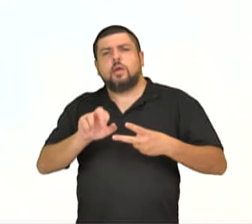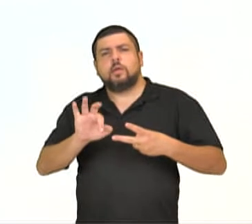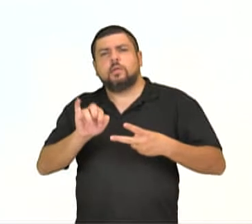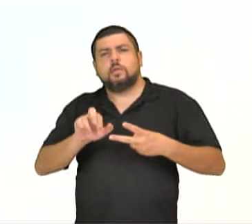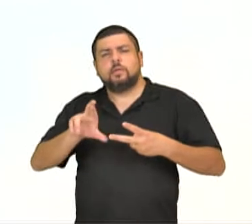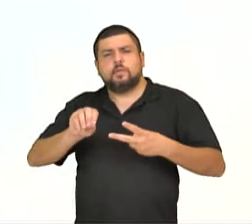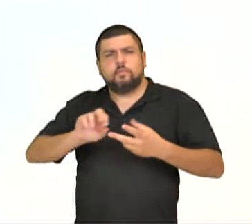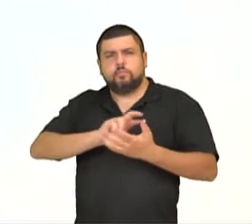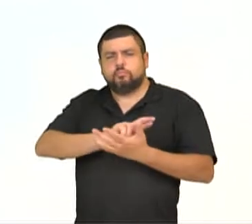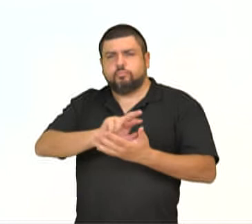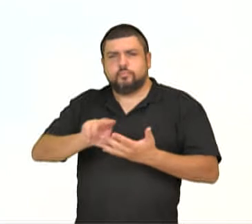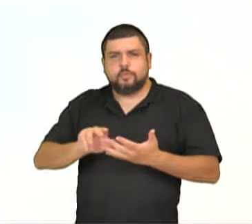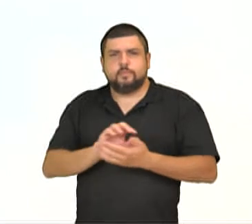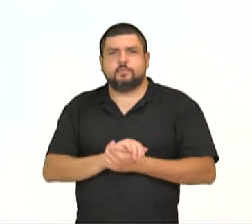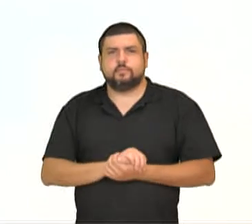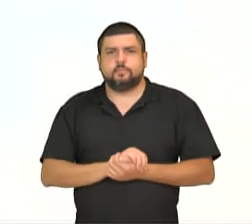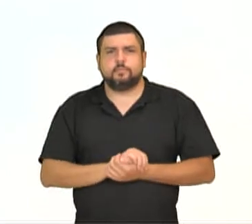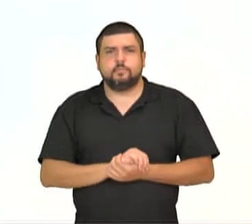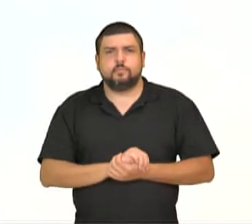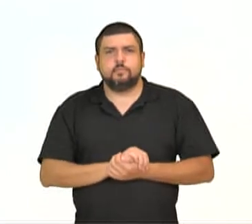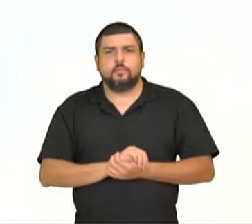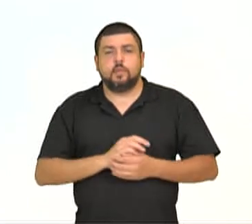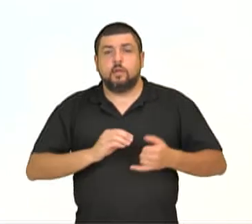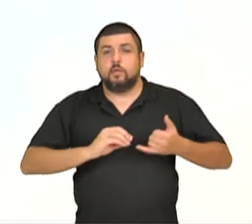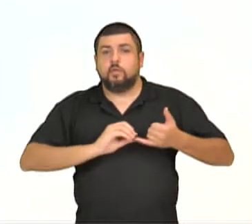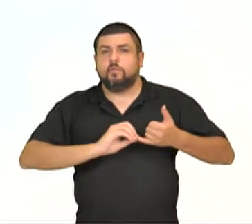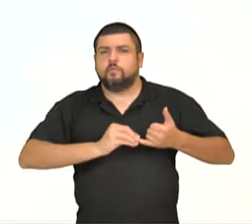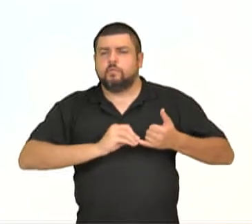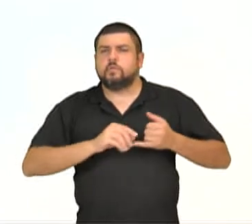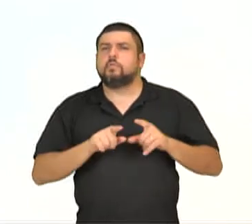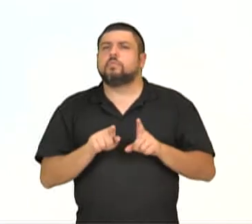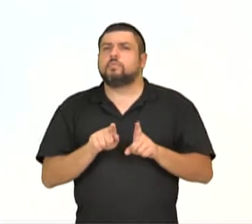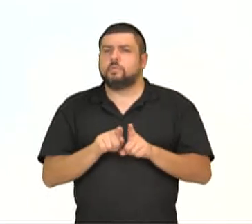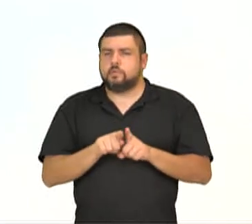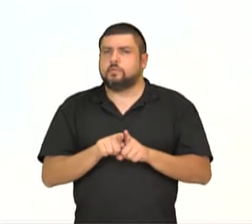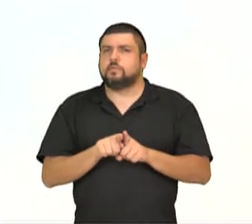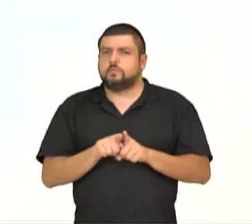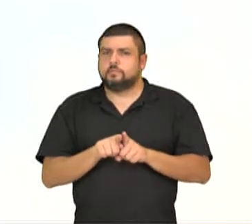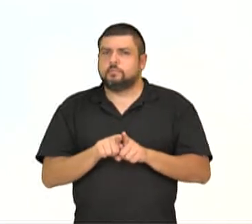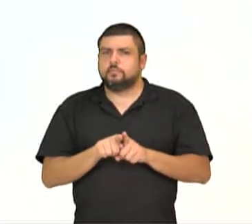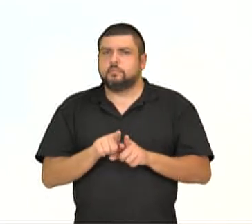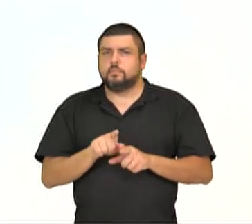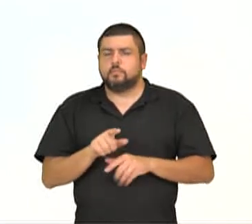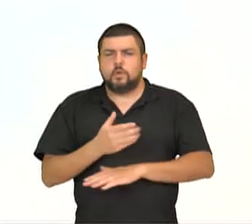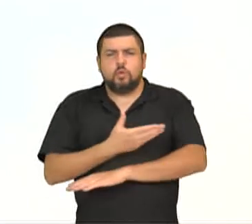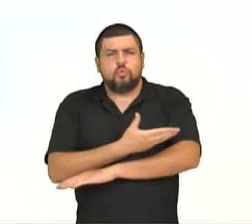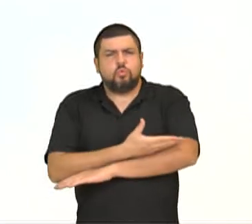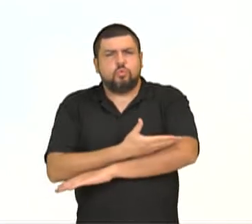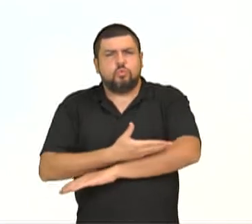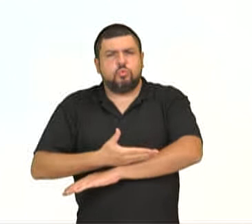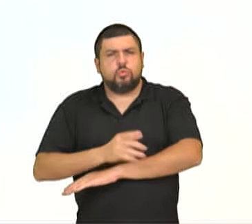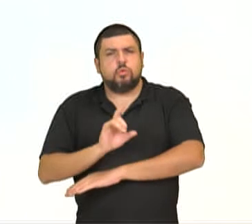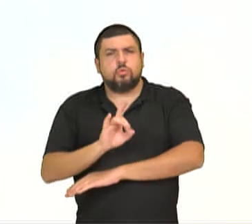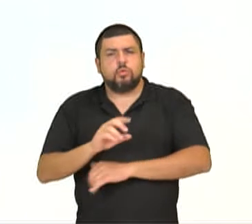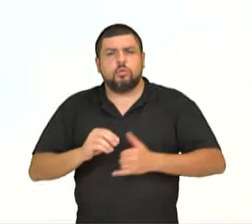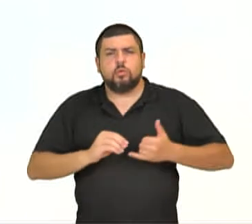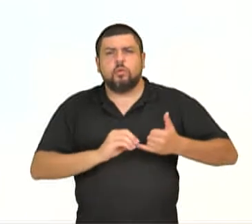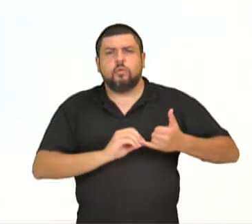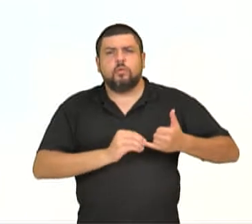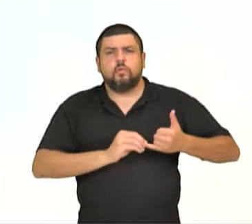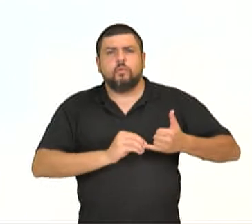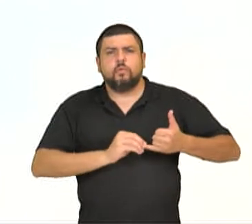ok? O feijão também não fica para trás. Para quem está acostumado apenas com o tradicional feijão de